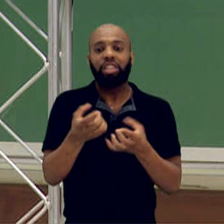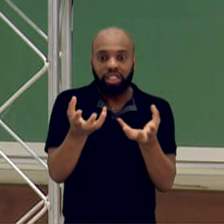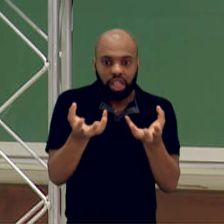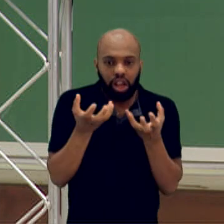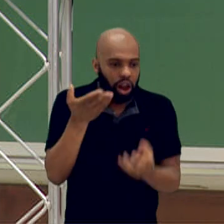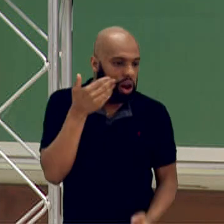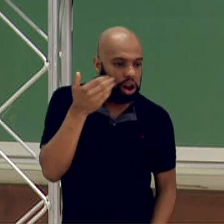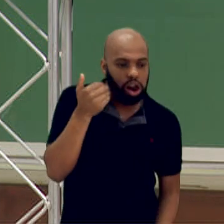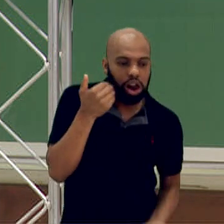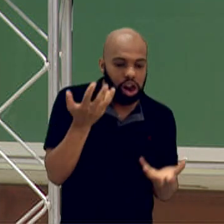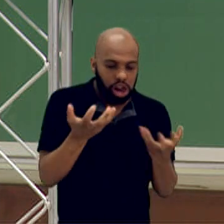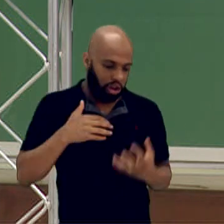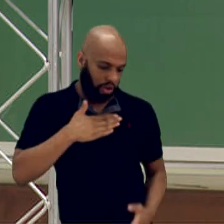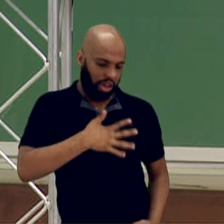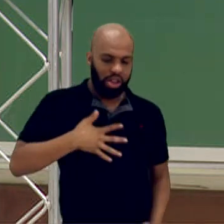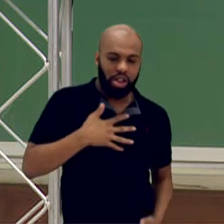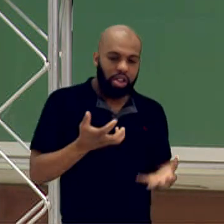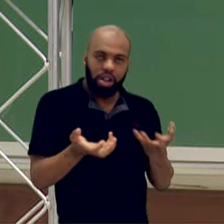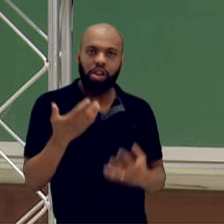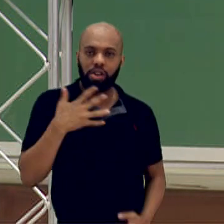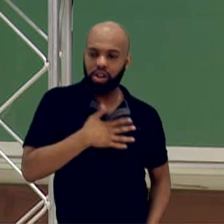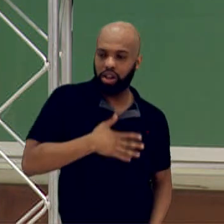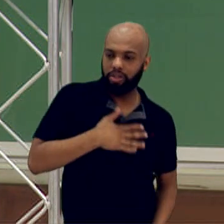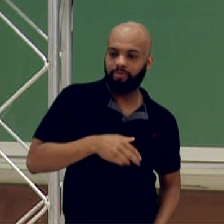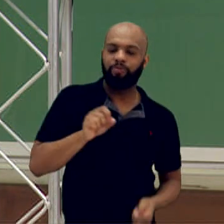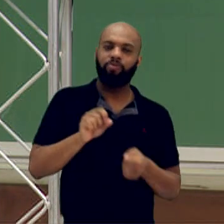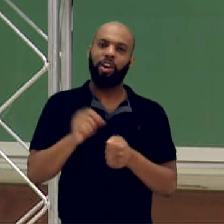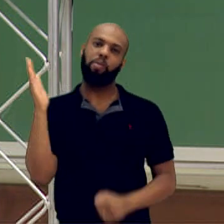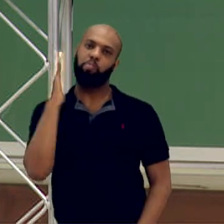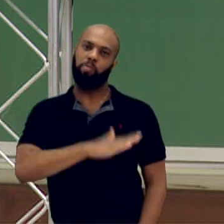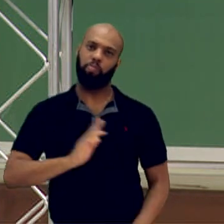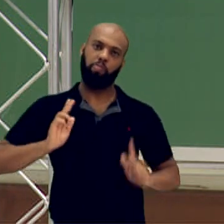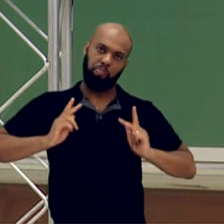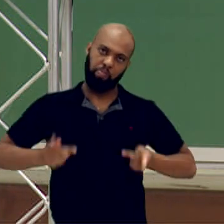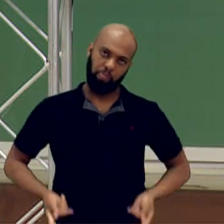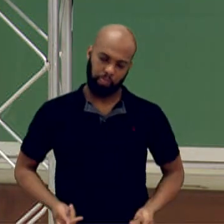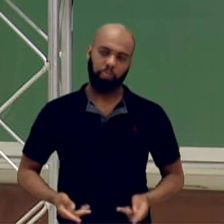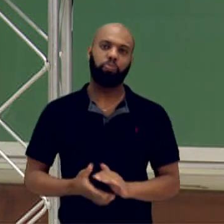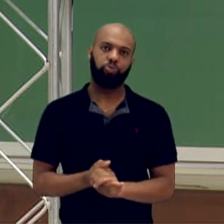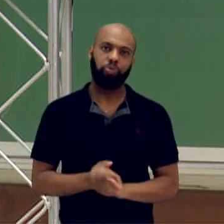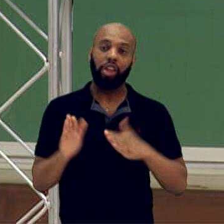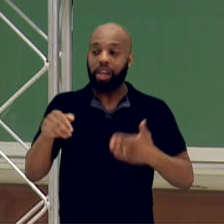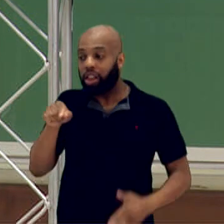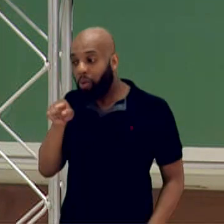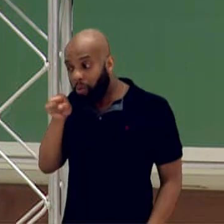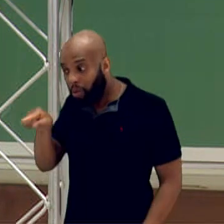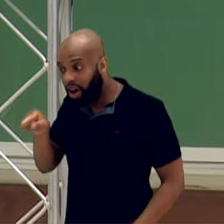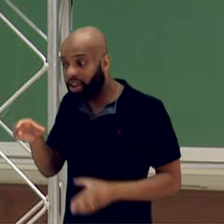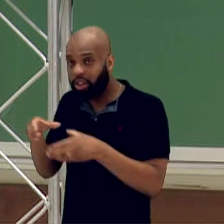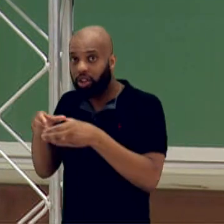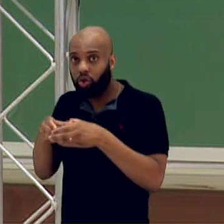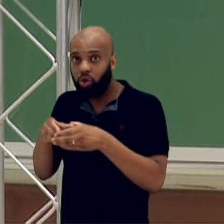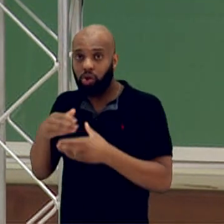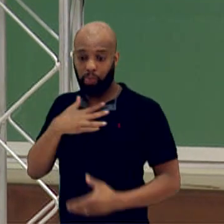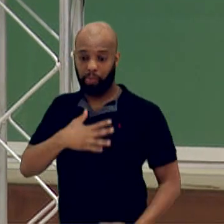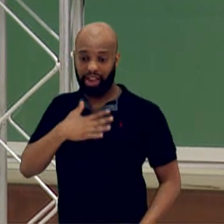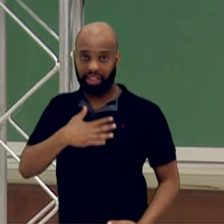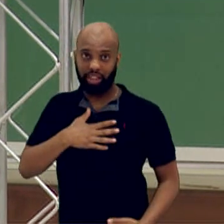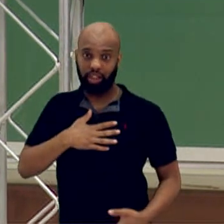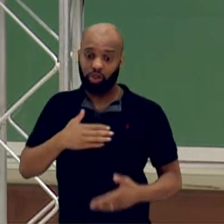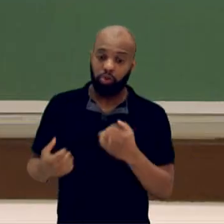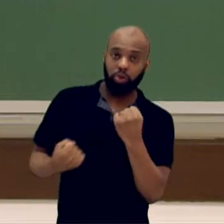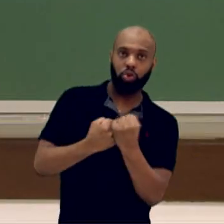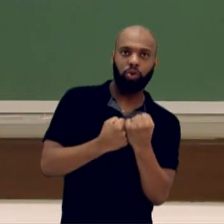busca por esses prazeres é que vão trazer os males para os seres humanos, tá? Então, o prazer deve ser substituído pelo